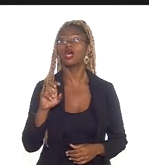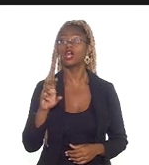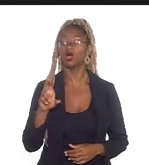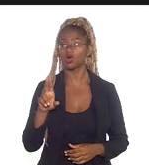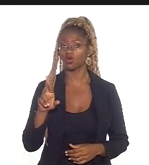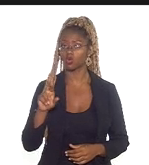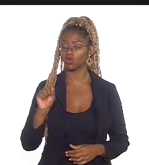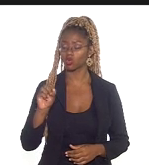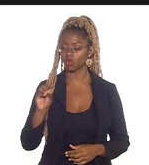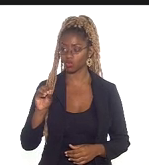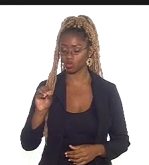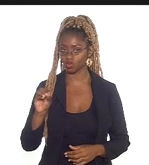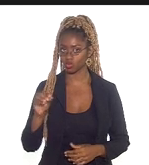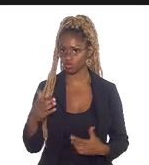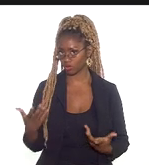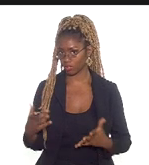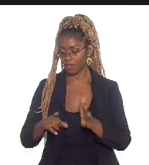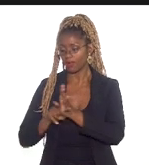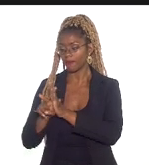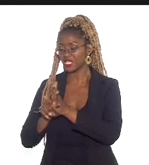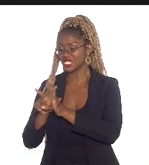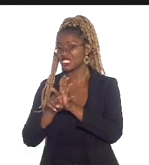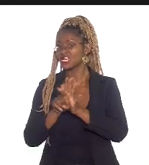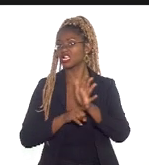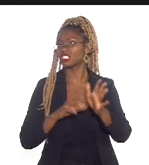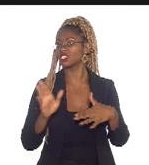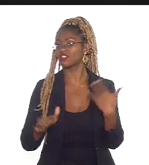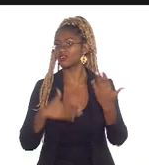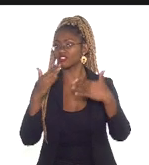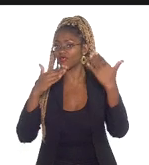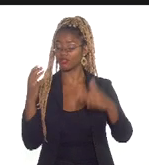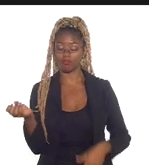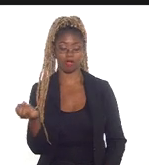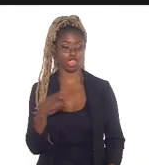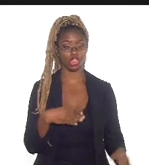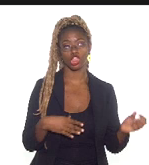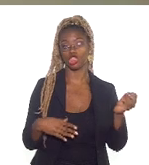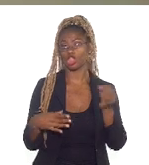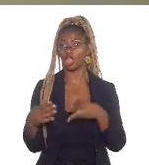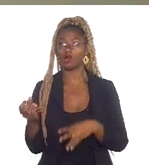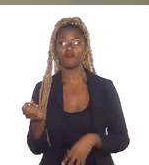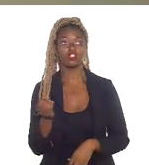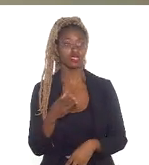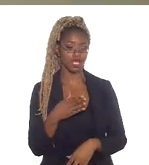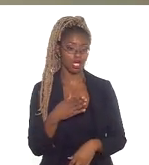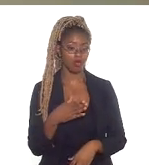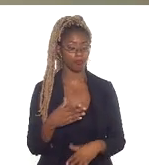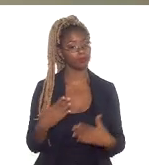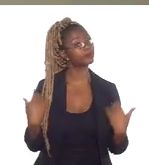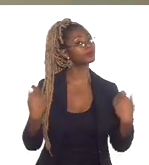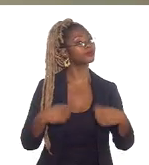investidos em pesquisa, desenvolvimento e inovação deveria ser